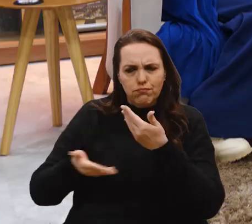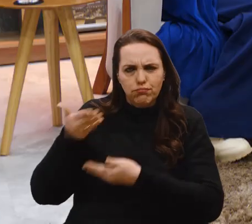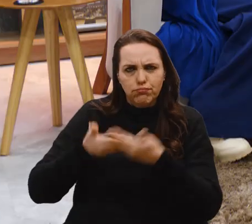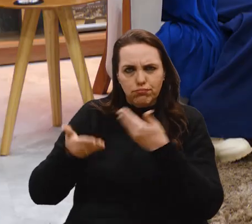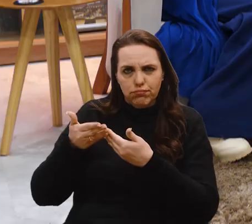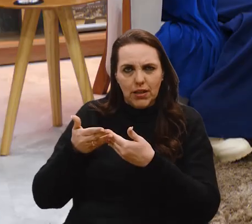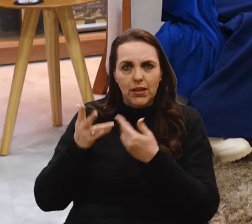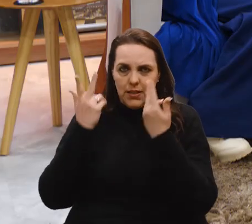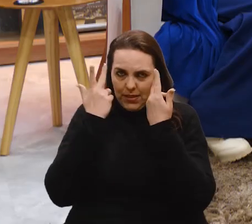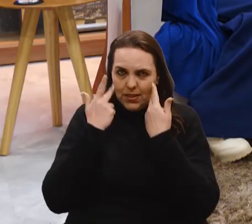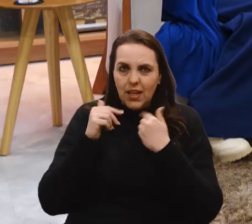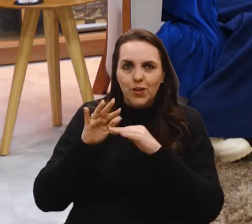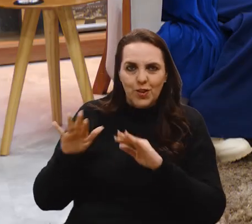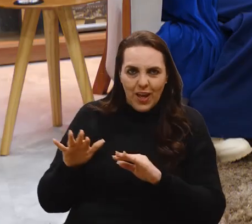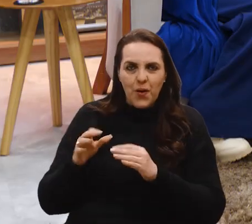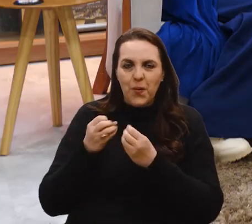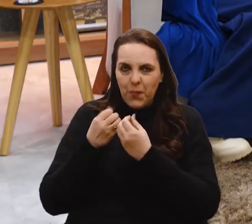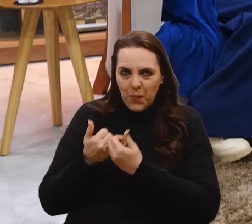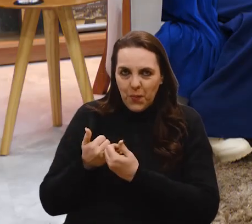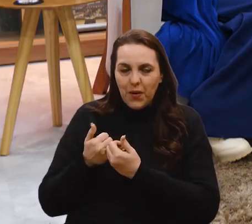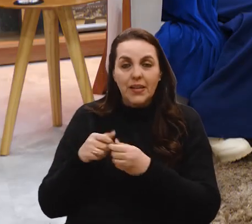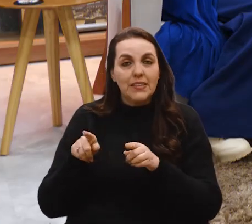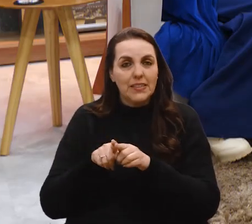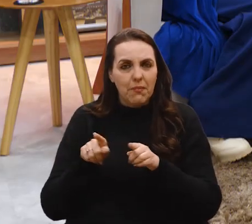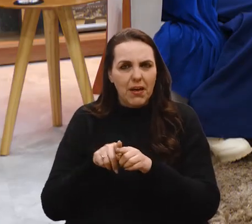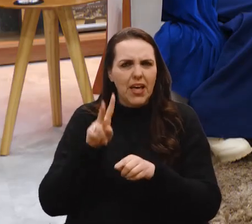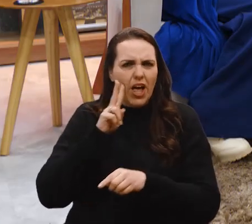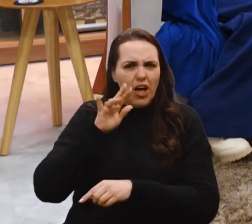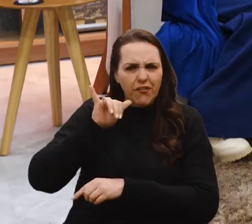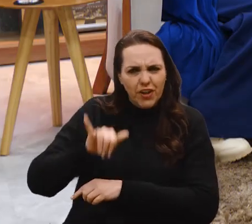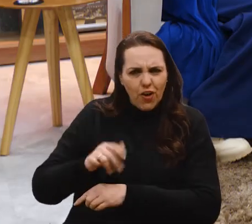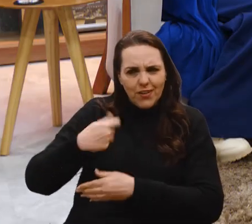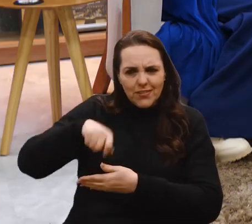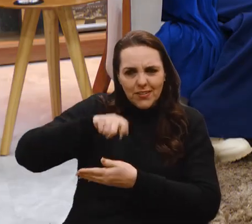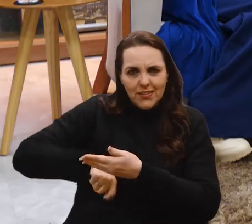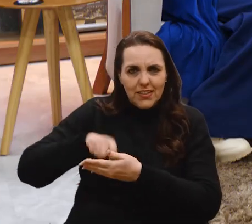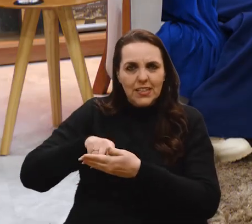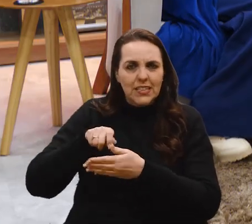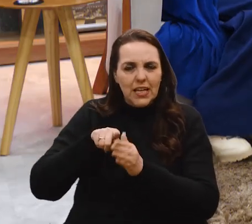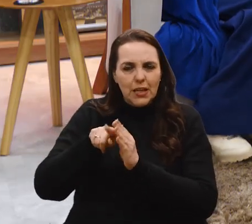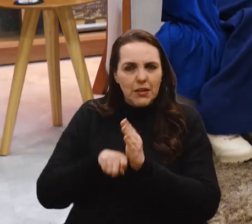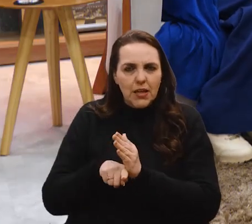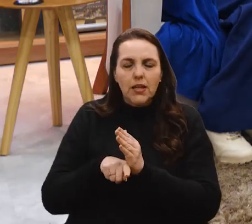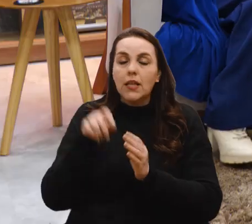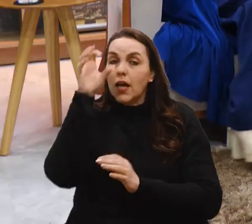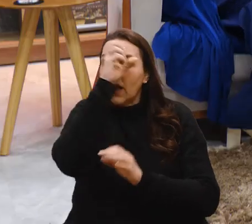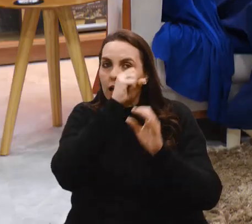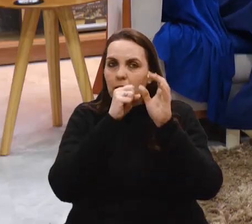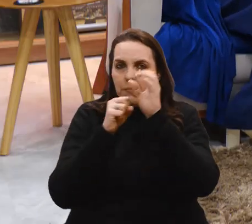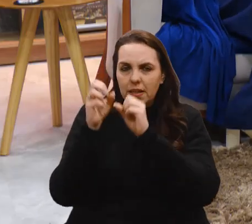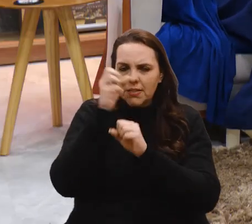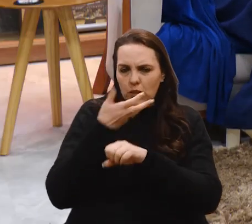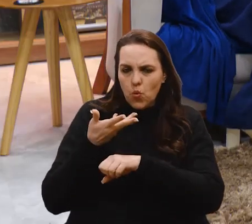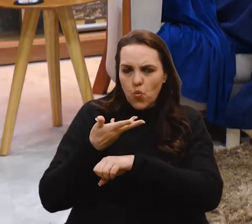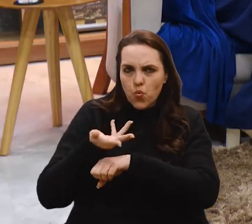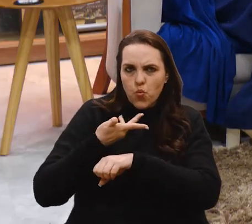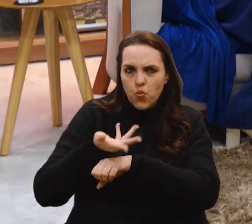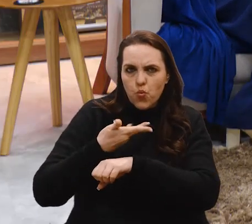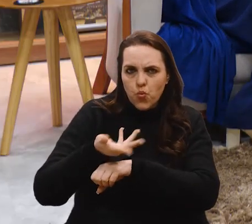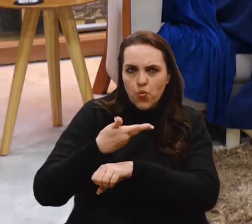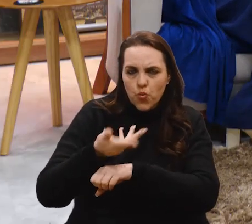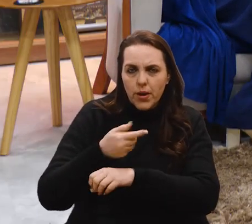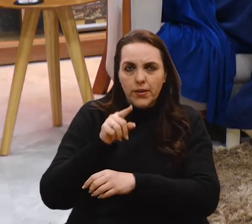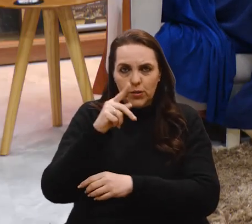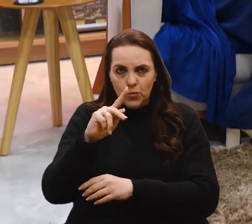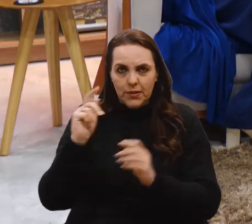comum, acho que tem um pouco de Vygotsky aí, que você vai, mesmo tu tendo uma aprendizagem, né, acelerada, uma capacidade de